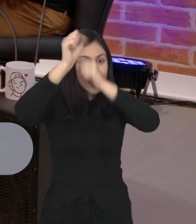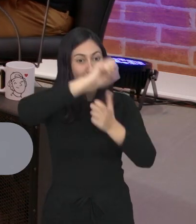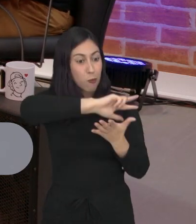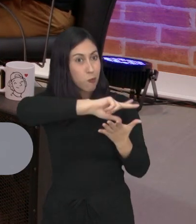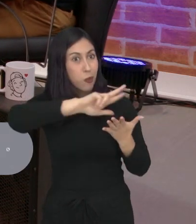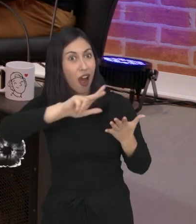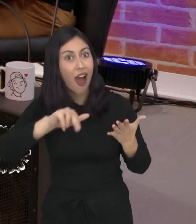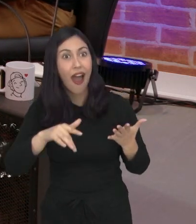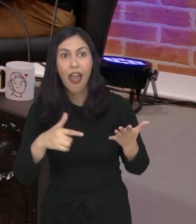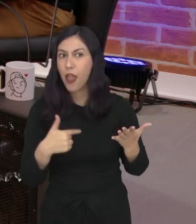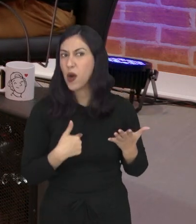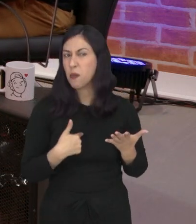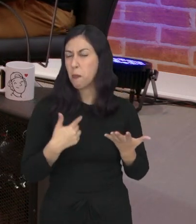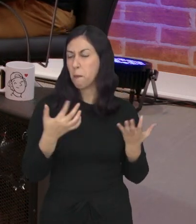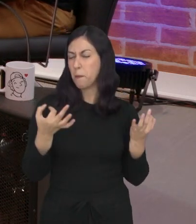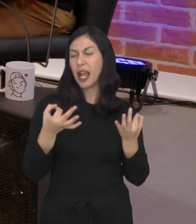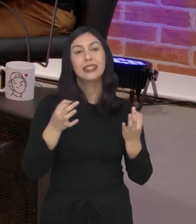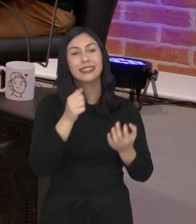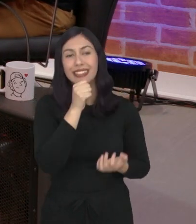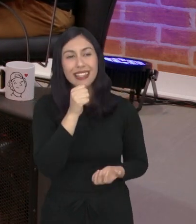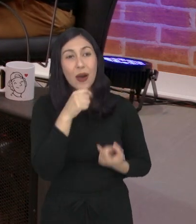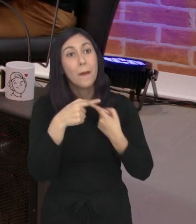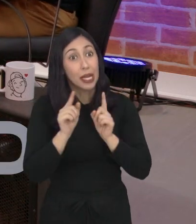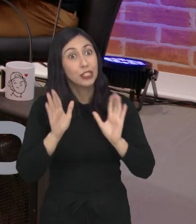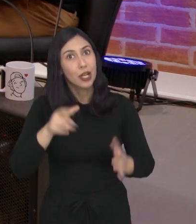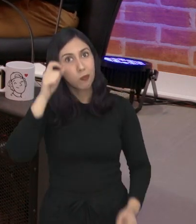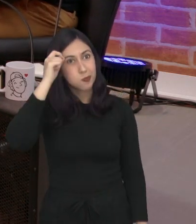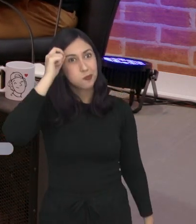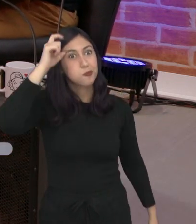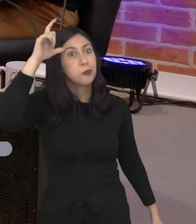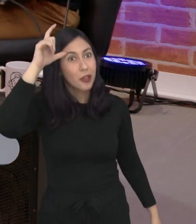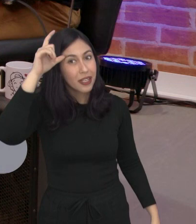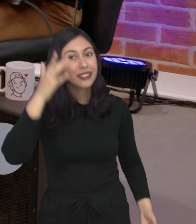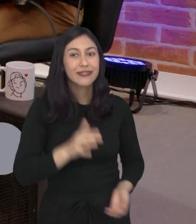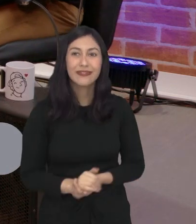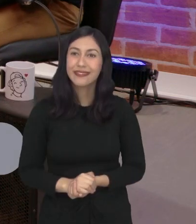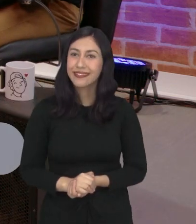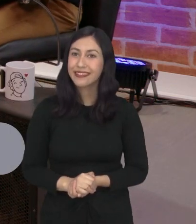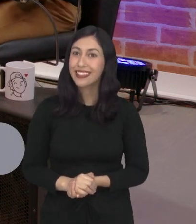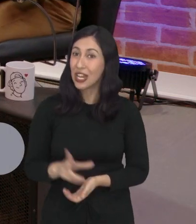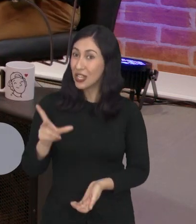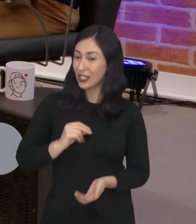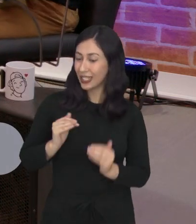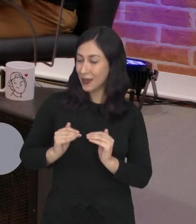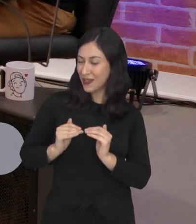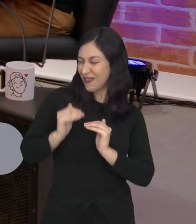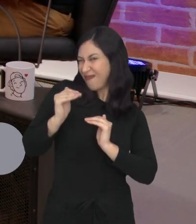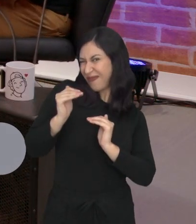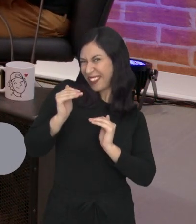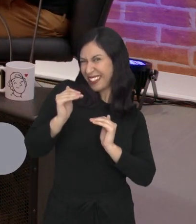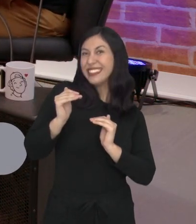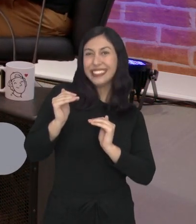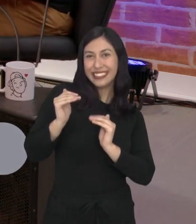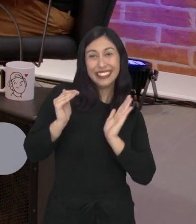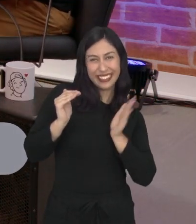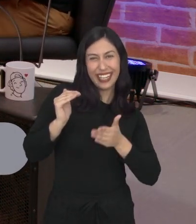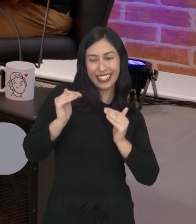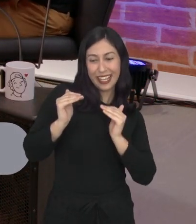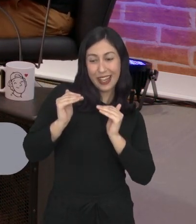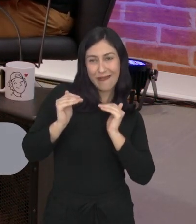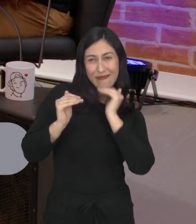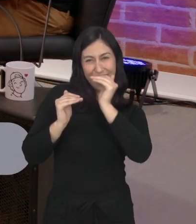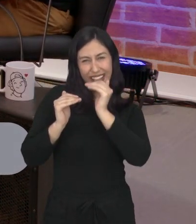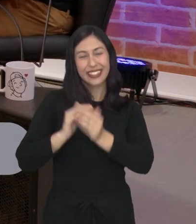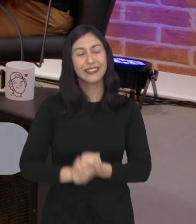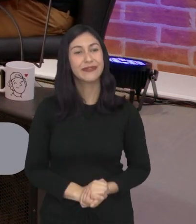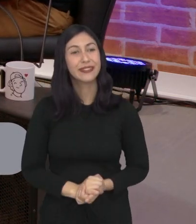que eu tô um especialista, mas assim, tô sabendo bem mais do que eu sabia. E, Paulinho, Vitão se formou no módulo 1, já módulo tá podendo 1 fazer a prova, é. foi pro módulo 2. Paulinho, a